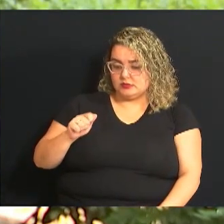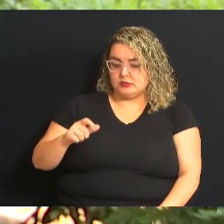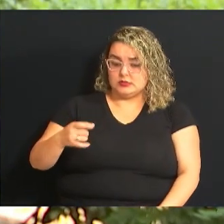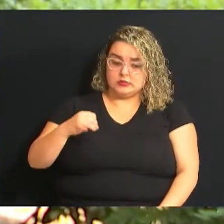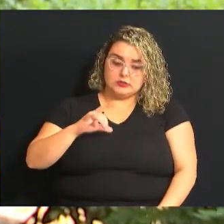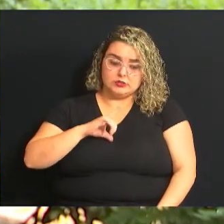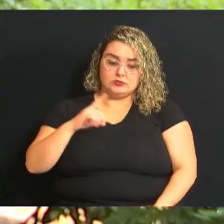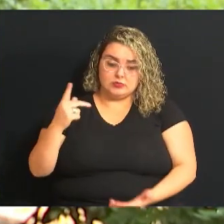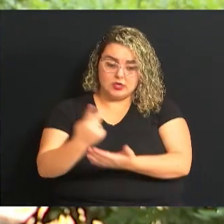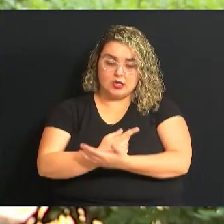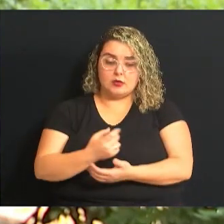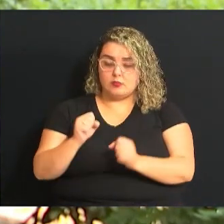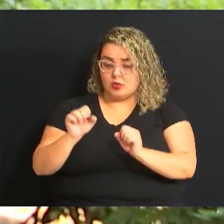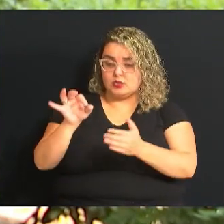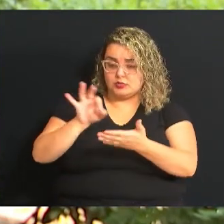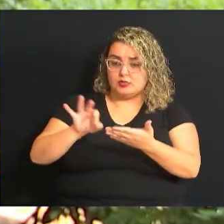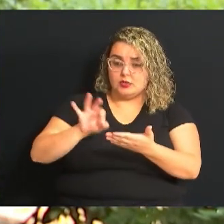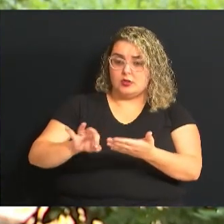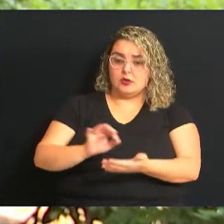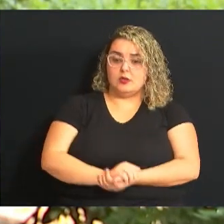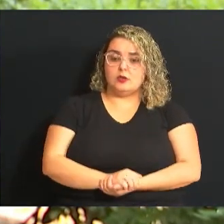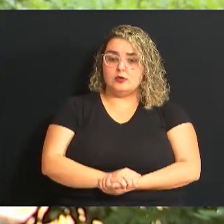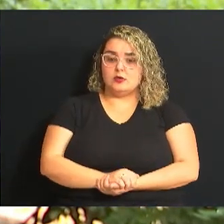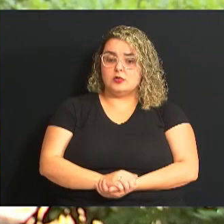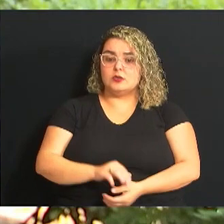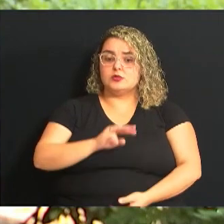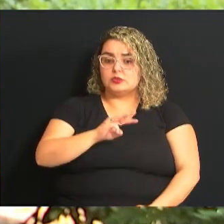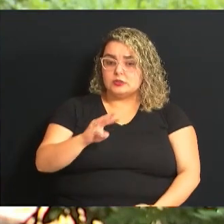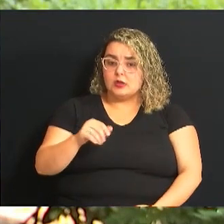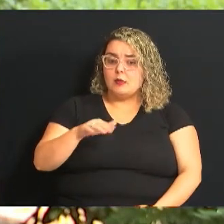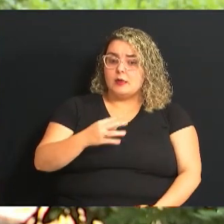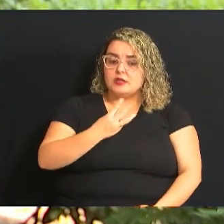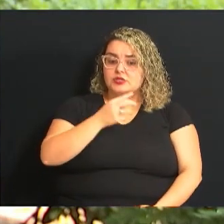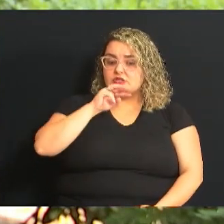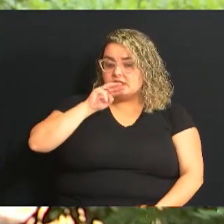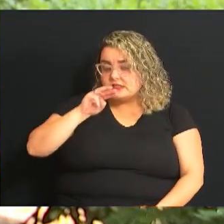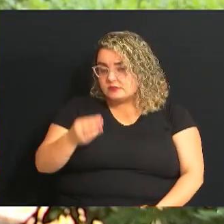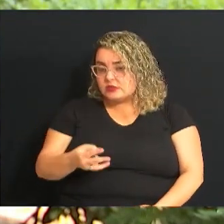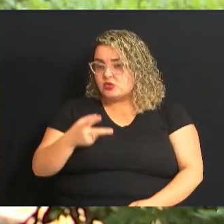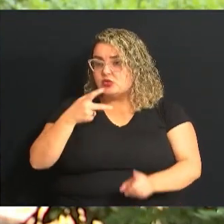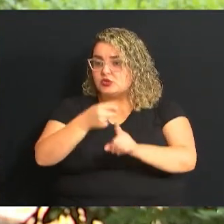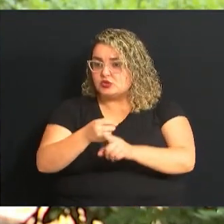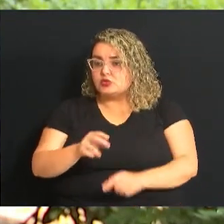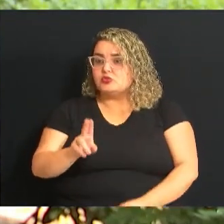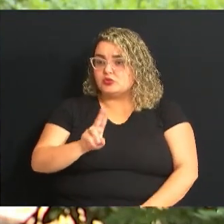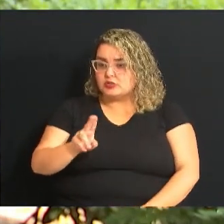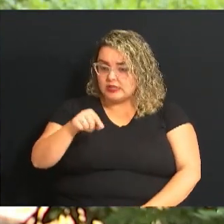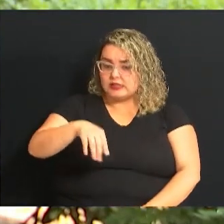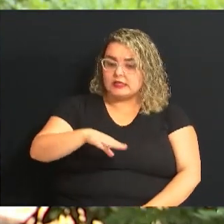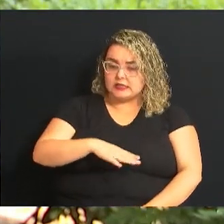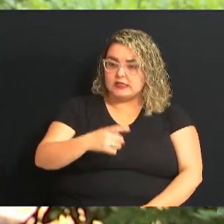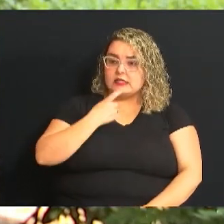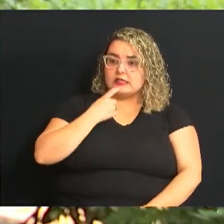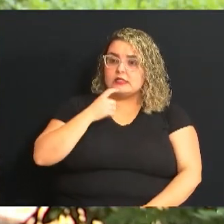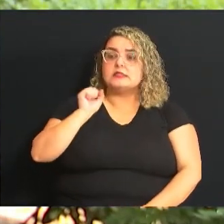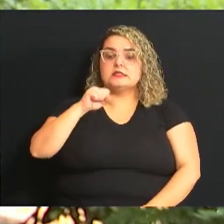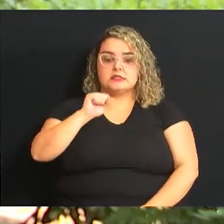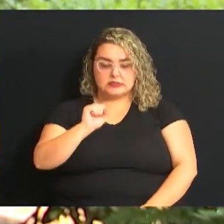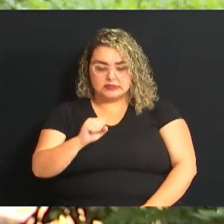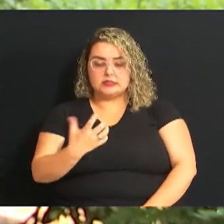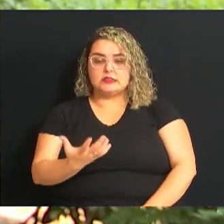pode me corrigir aí, mas no site informa que são mais de 3 milhões de doses aplicadas aqui no município. É isso mesmo.